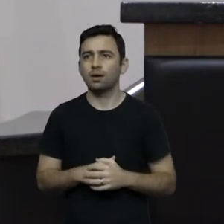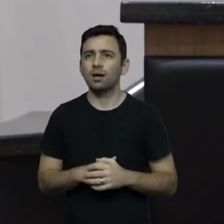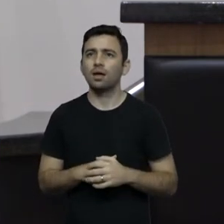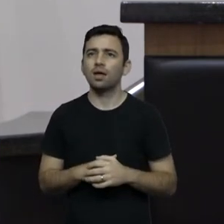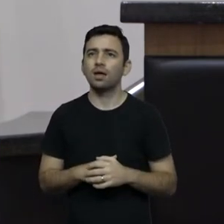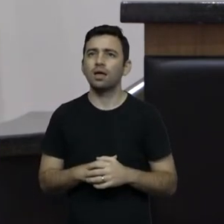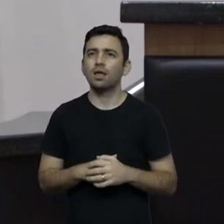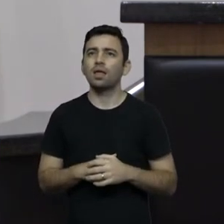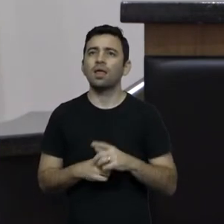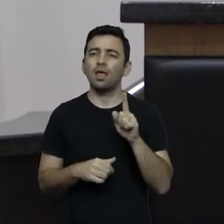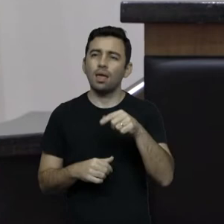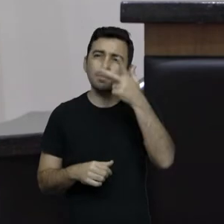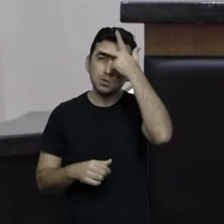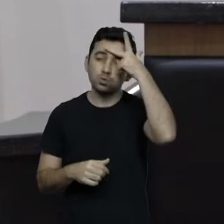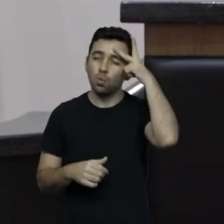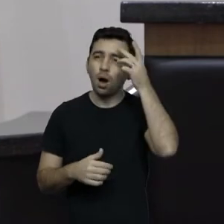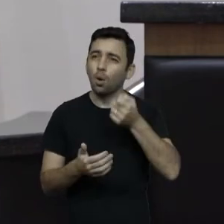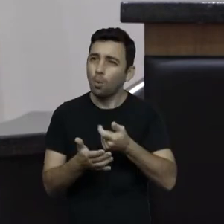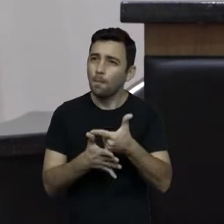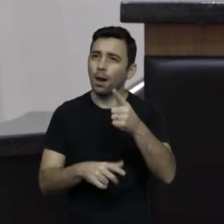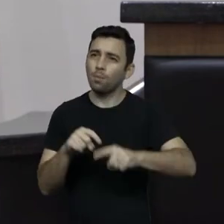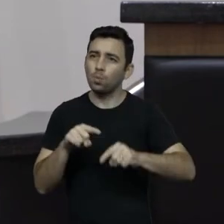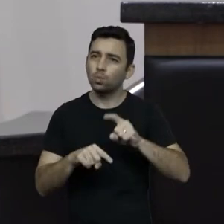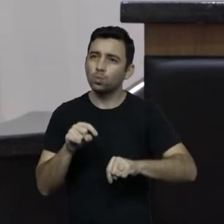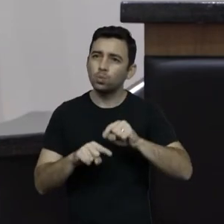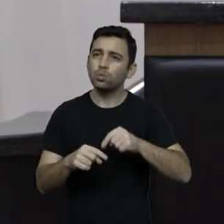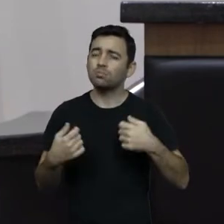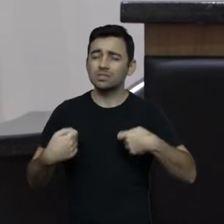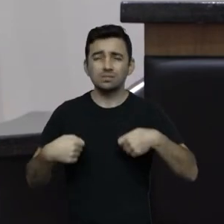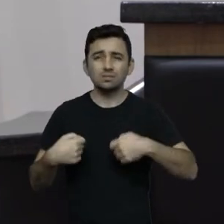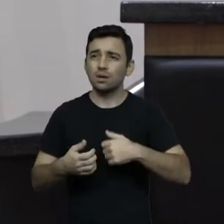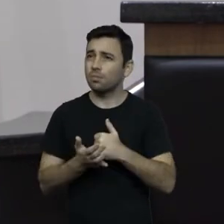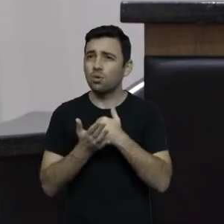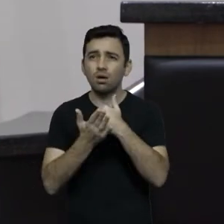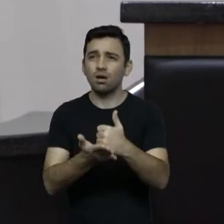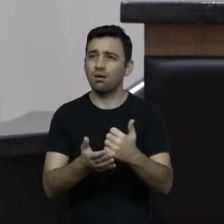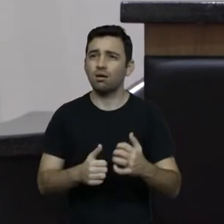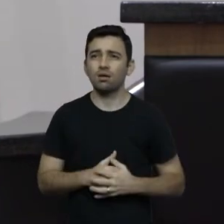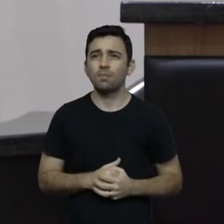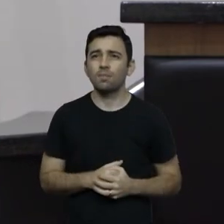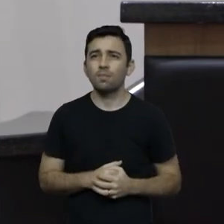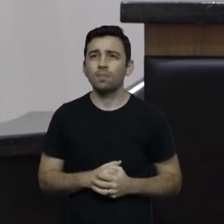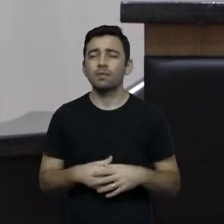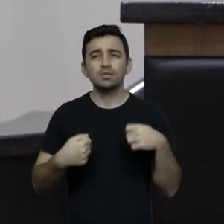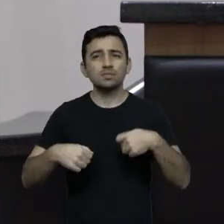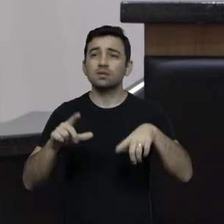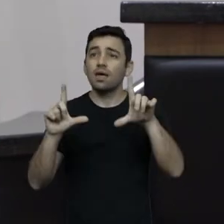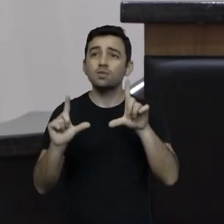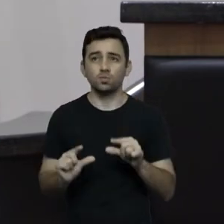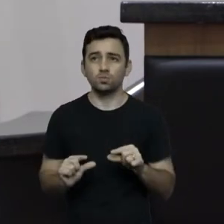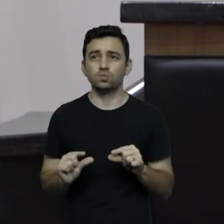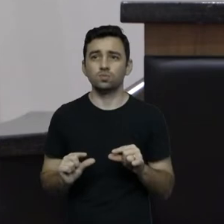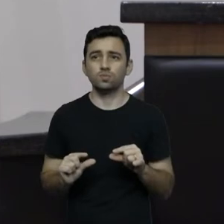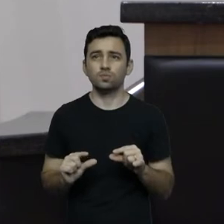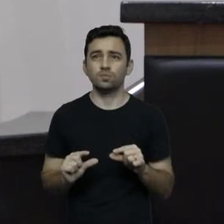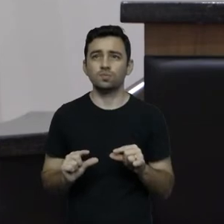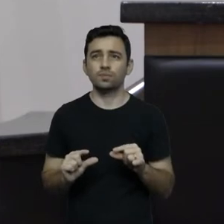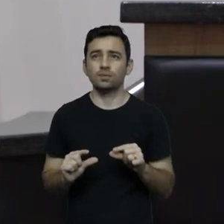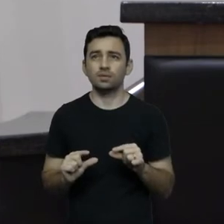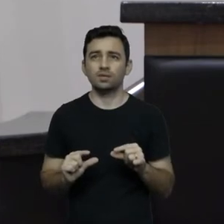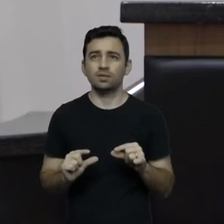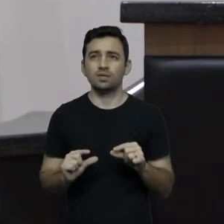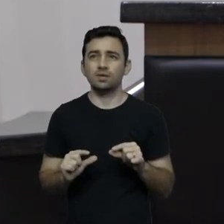para quem vai comprar o produto é isso que a gente tem que fazer nós temos que reduzir é